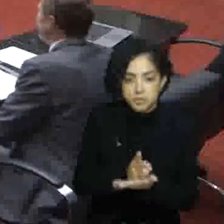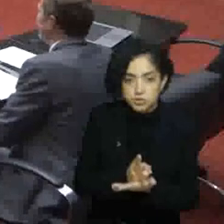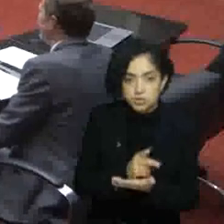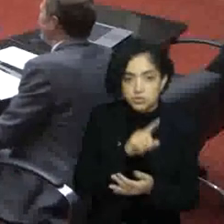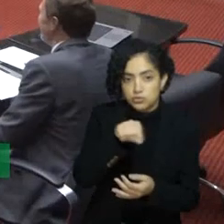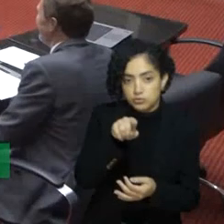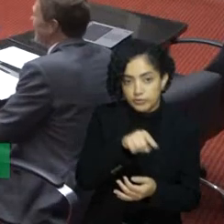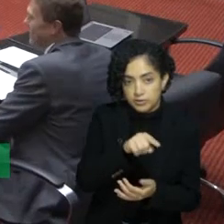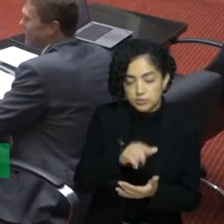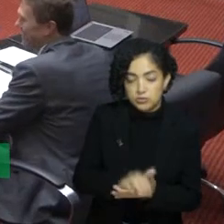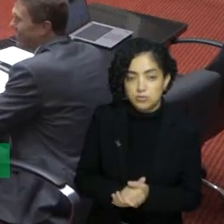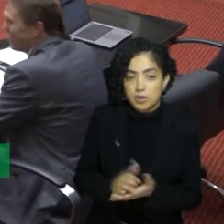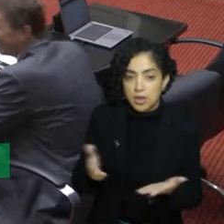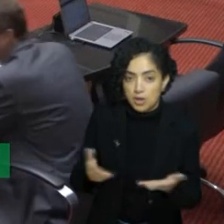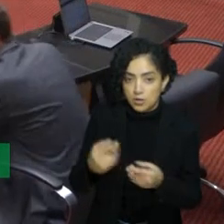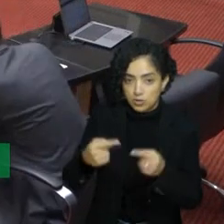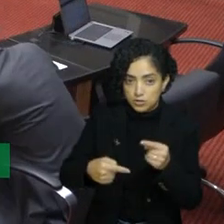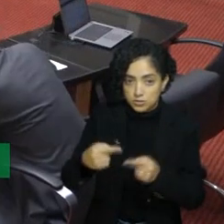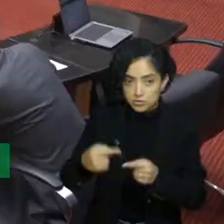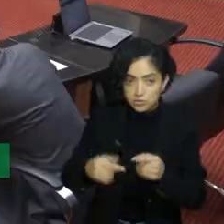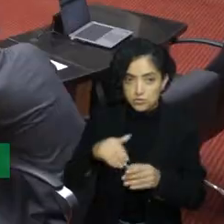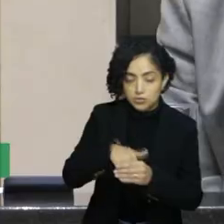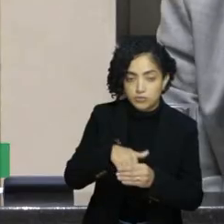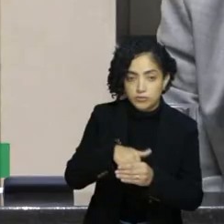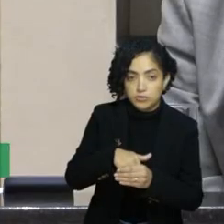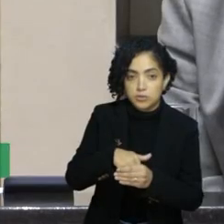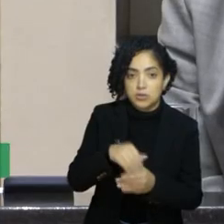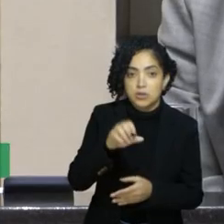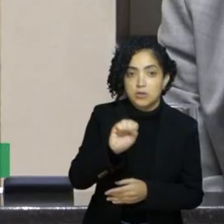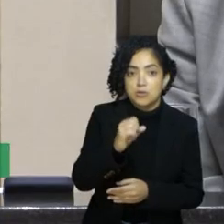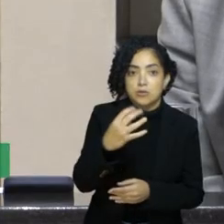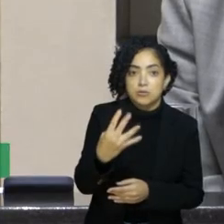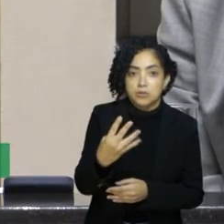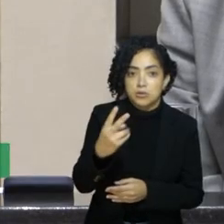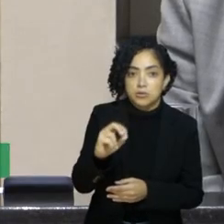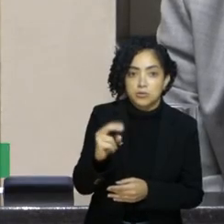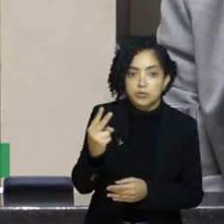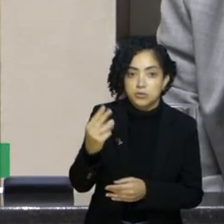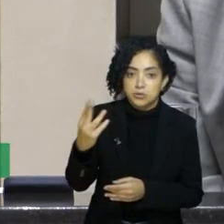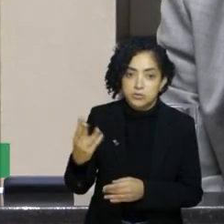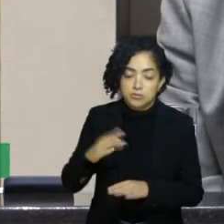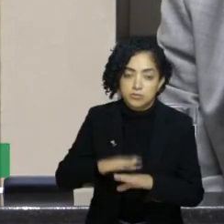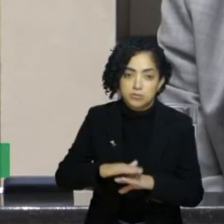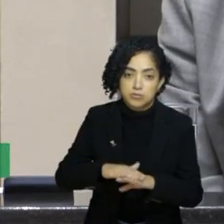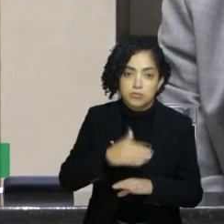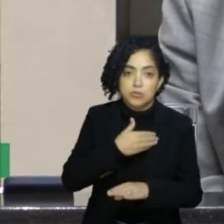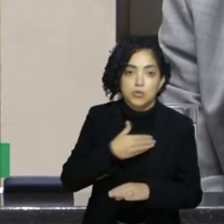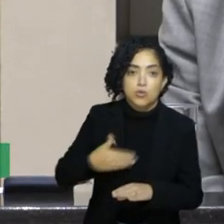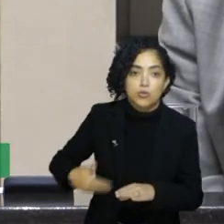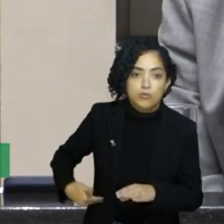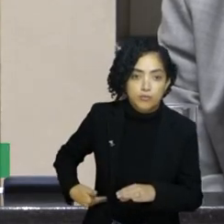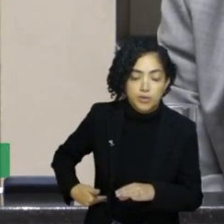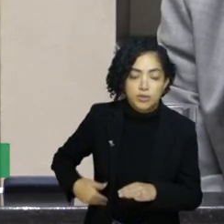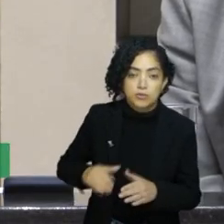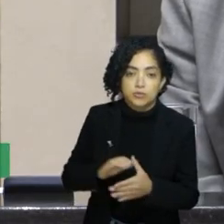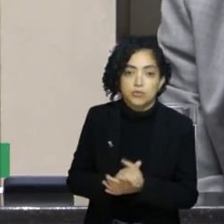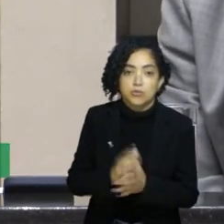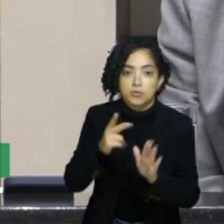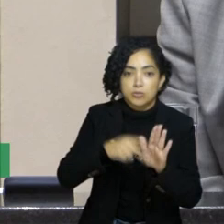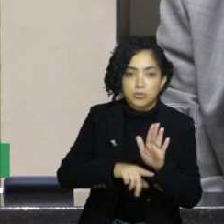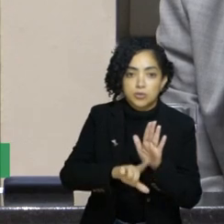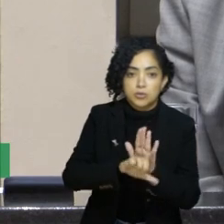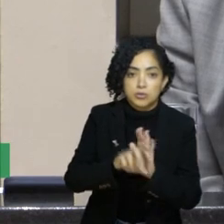veto. Discussão e votação em turno único da mensagem de veto 84/2023, autor Governo do Estado. Veto total ao projeto de